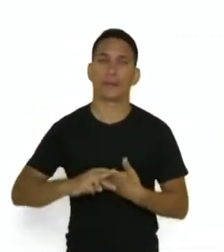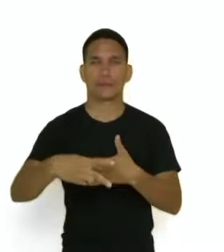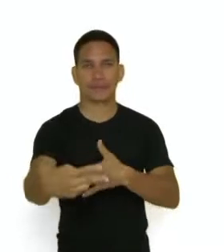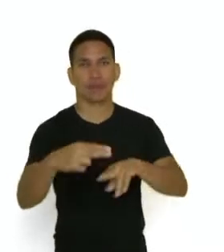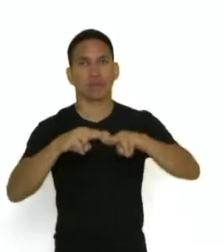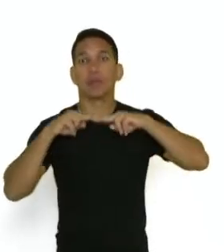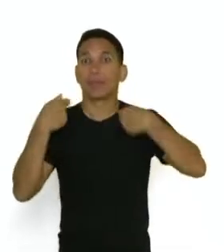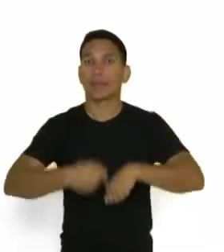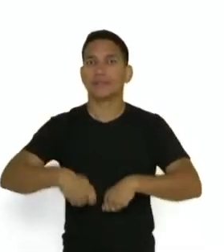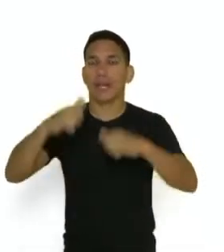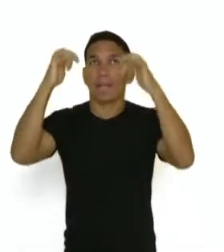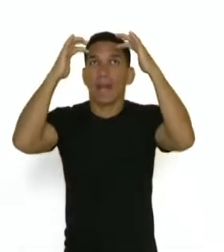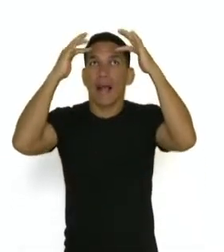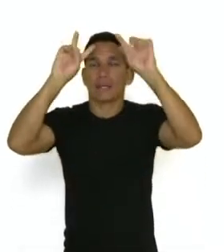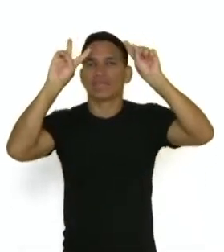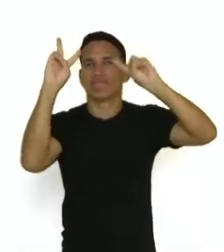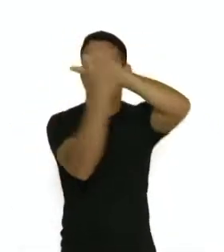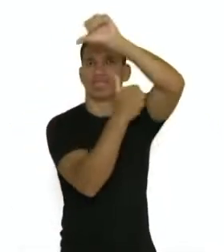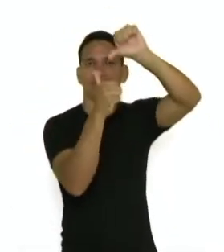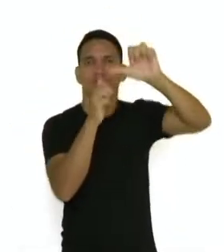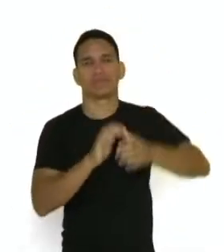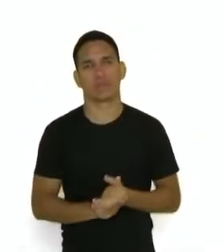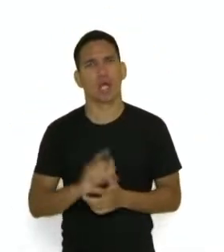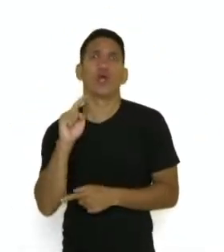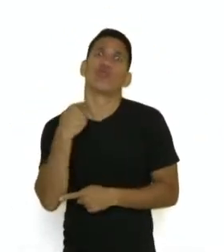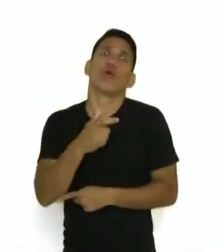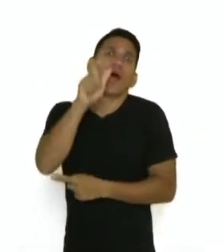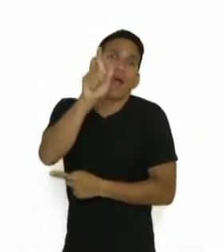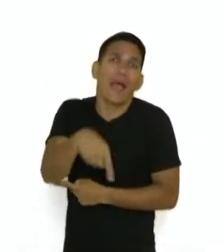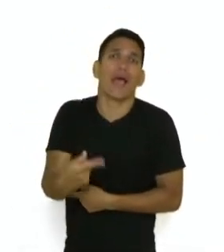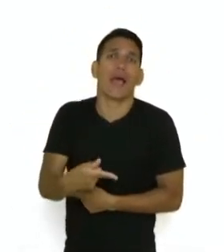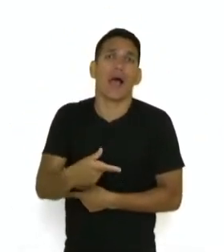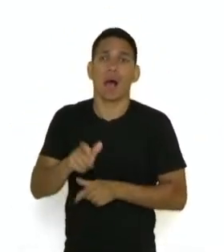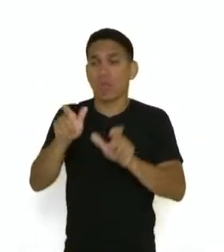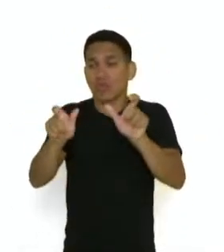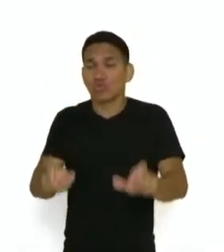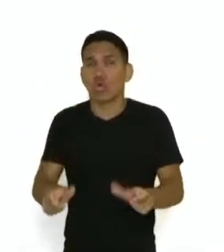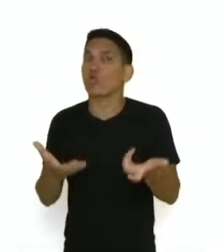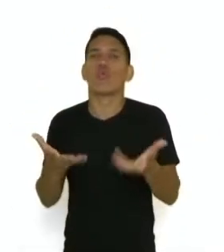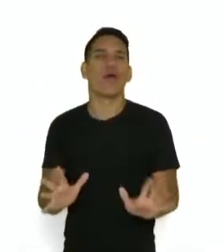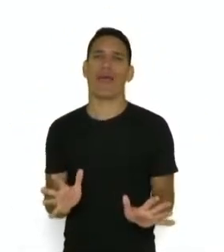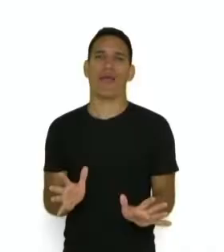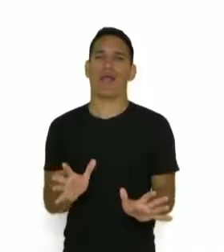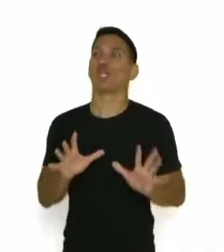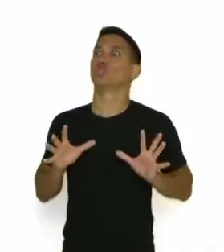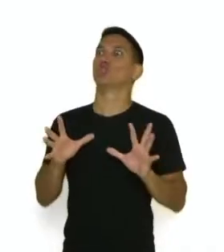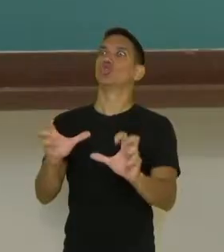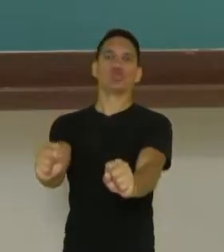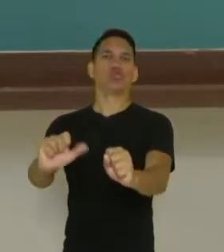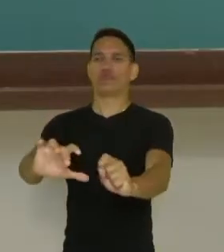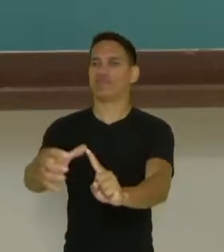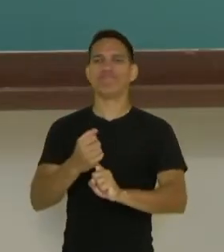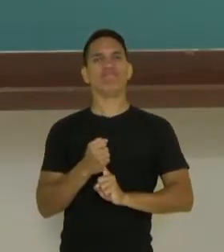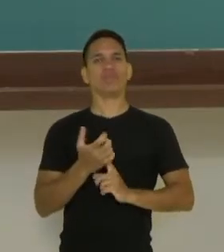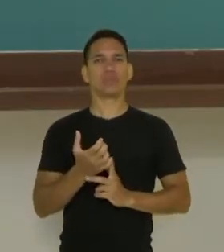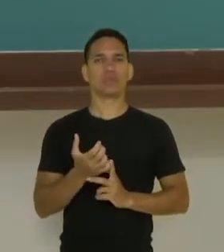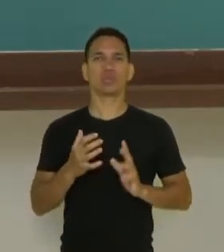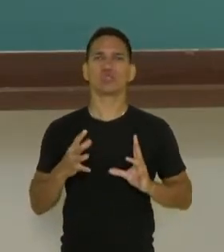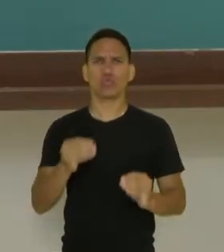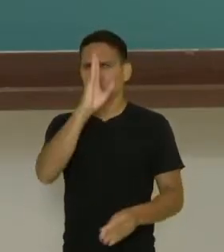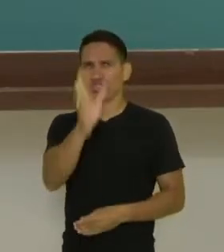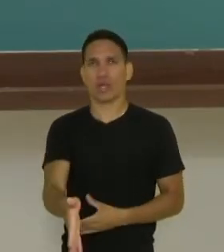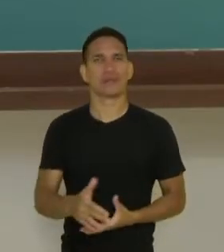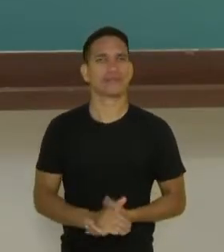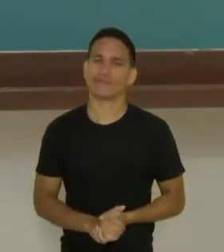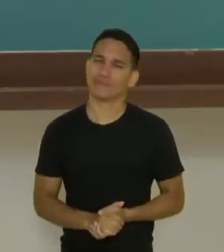de mentalidade. Deveríamos ser as pessoas que não desejam tudo e de uma vez só para si mesmas. Aqui, a pessoa que escreveu